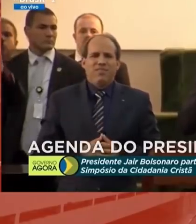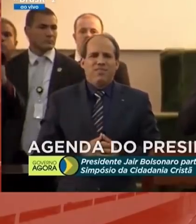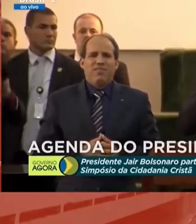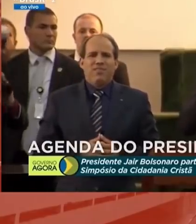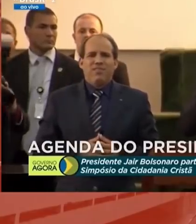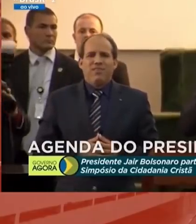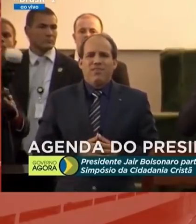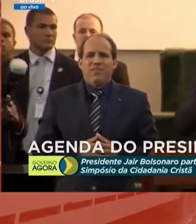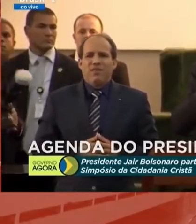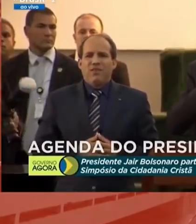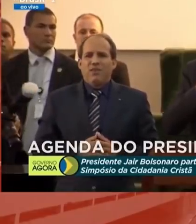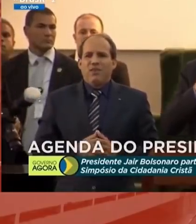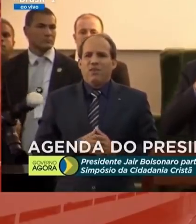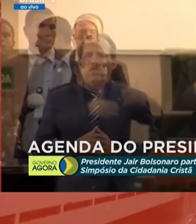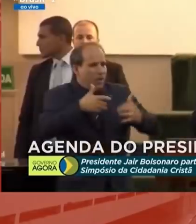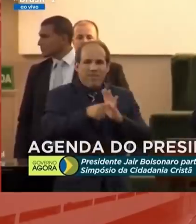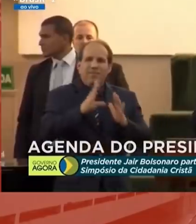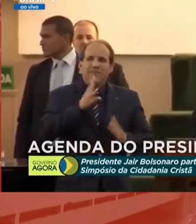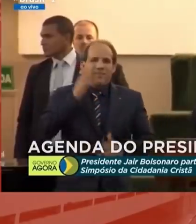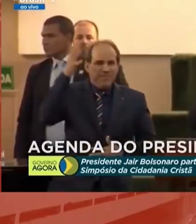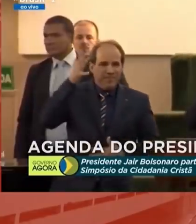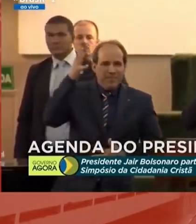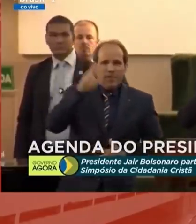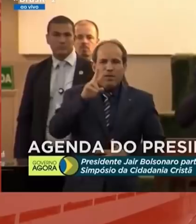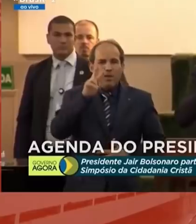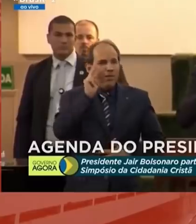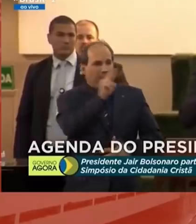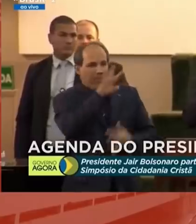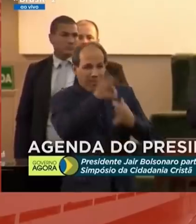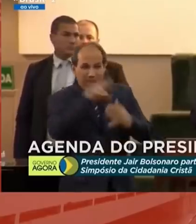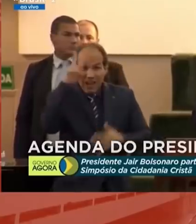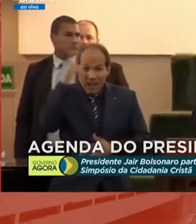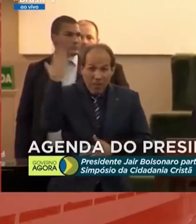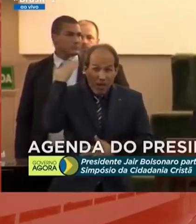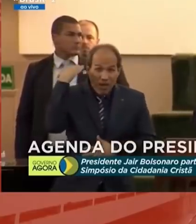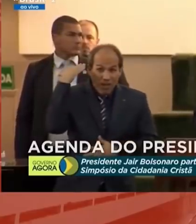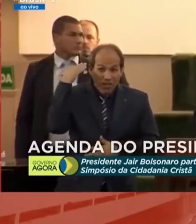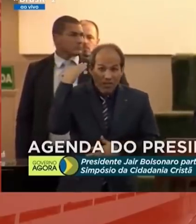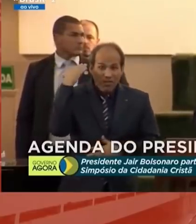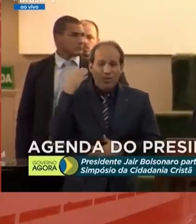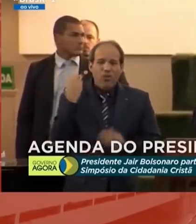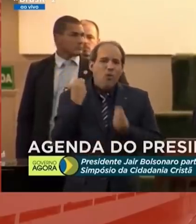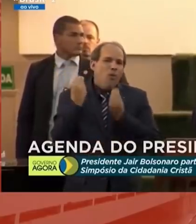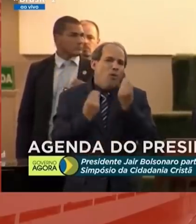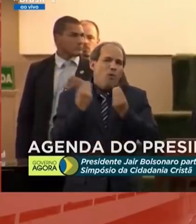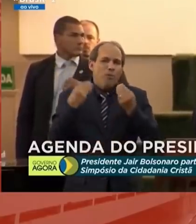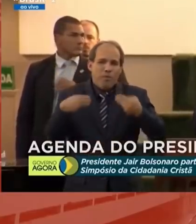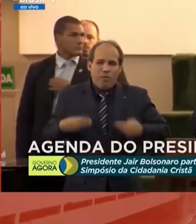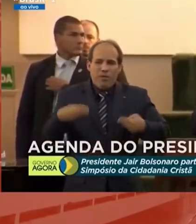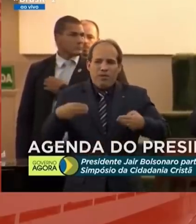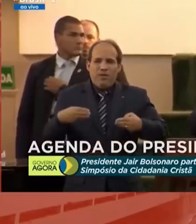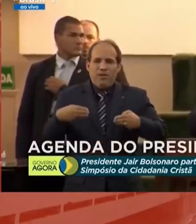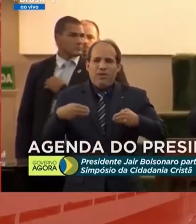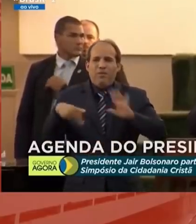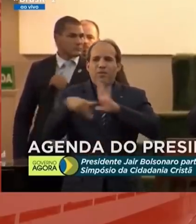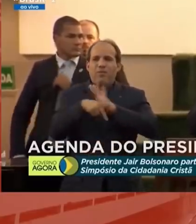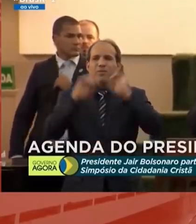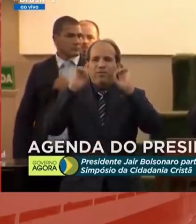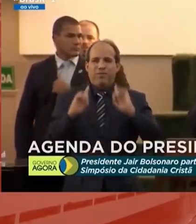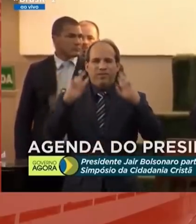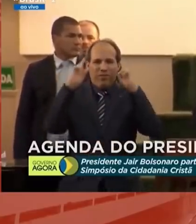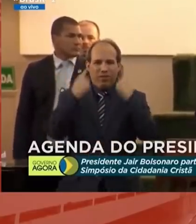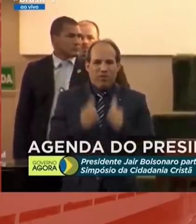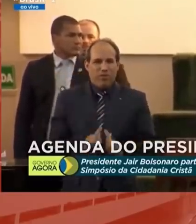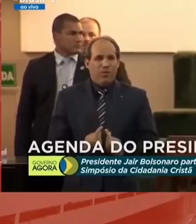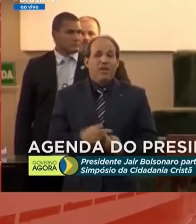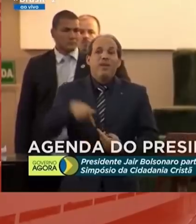esclarecimento, um alerta, cuidado, porque nem todo mundo que está próximo à criança e que comete